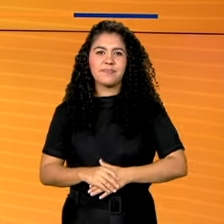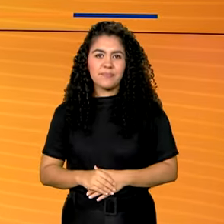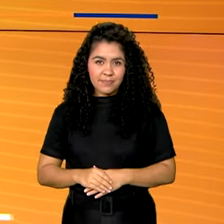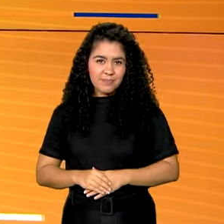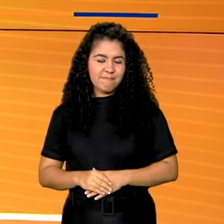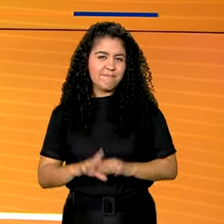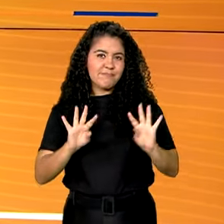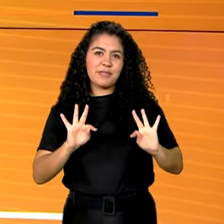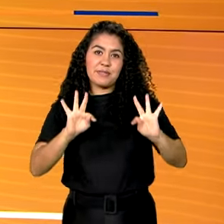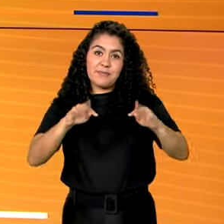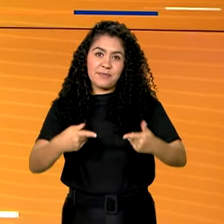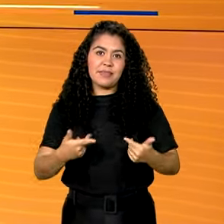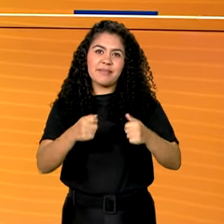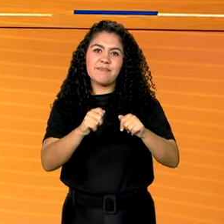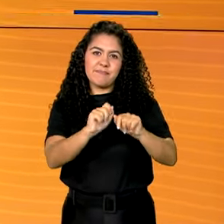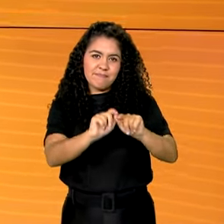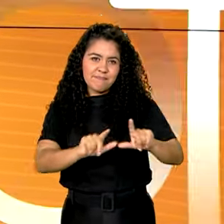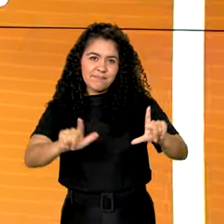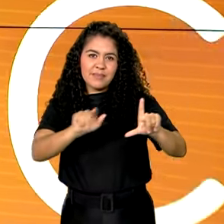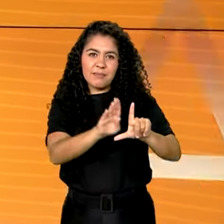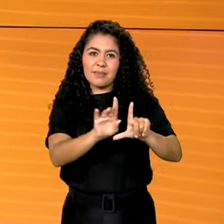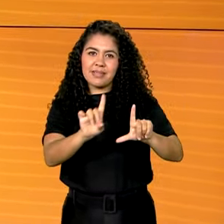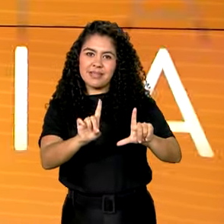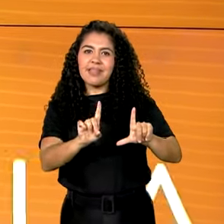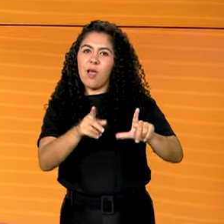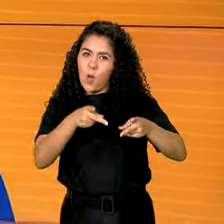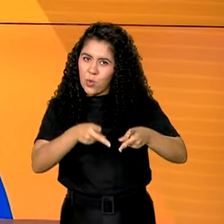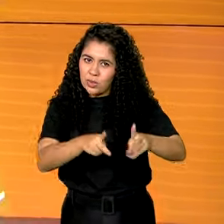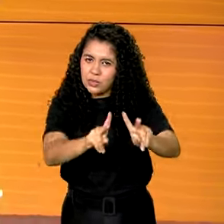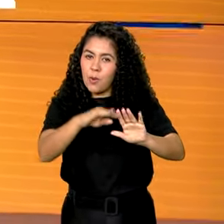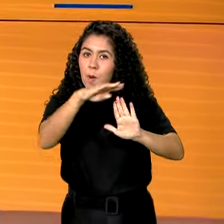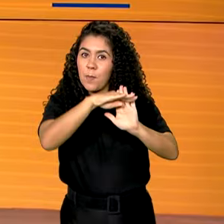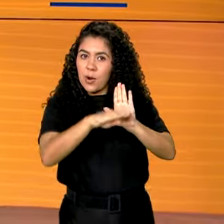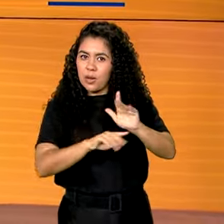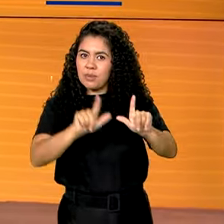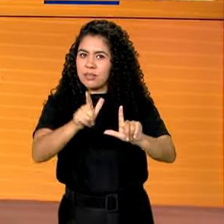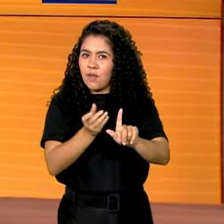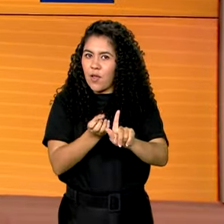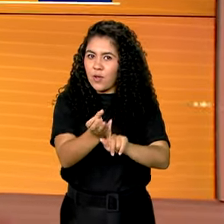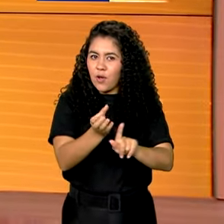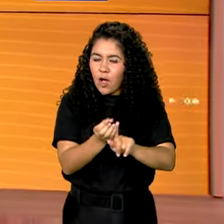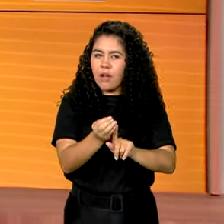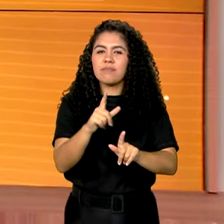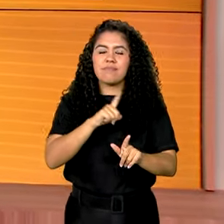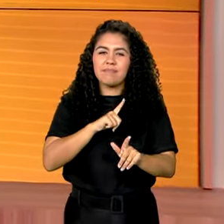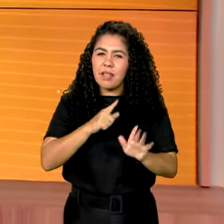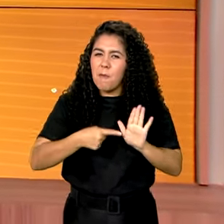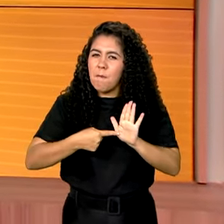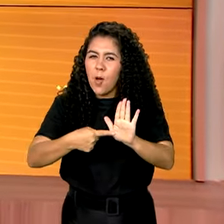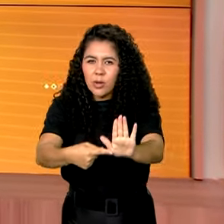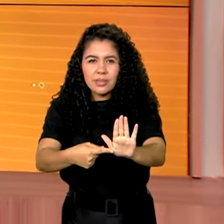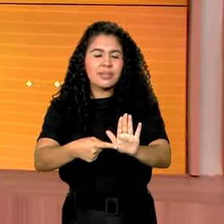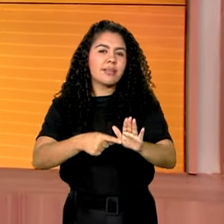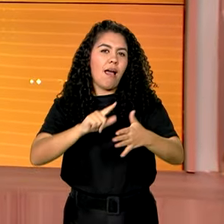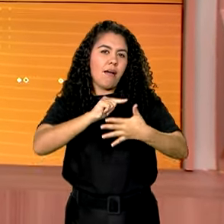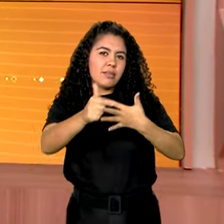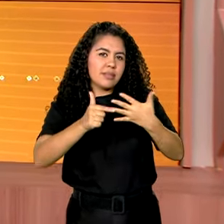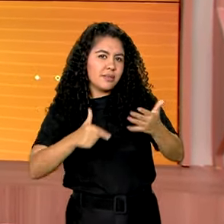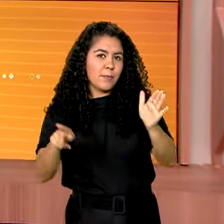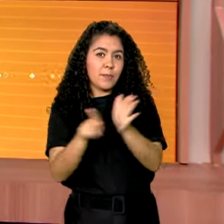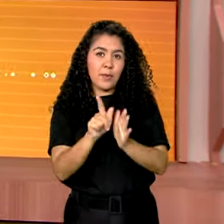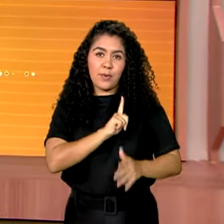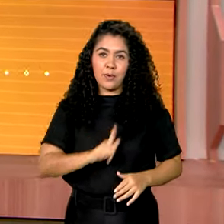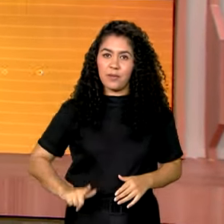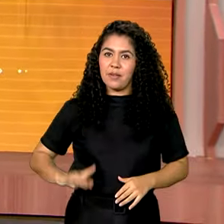É isso então, o Brasil em dia fica por aqui, mas o canal GOV, você sabe, segue com a programação mostrando todas as ações do governo